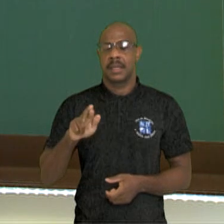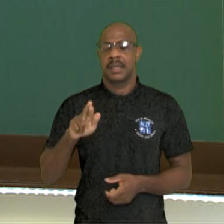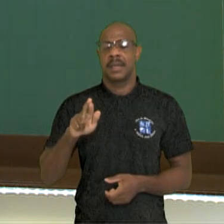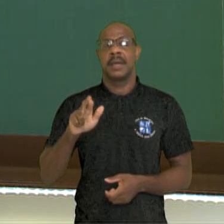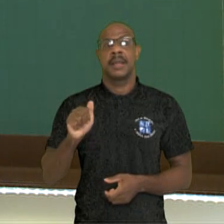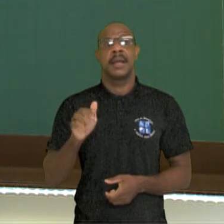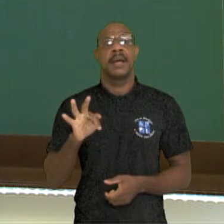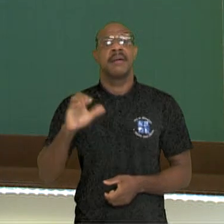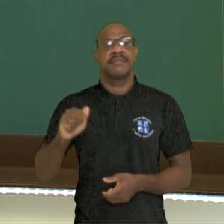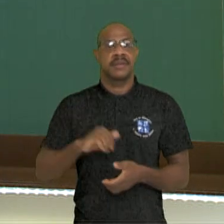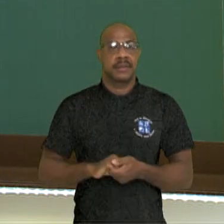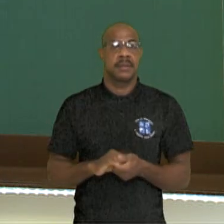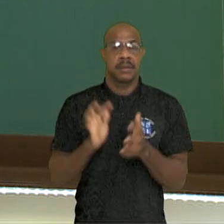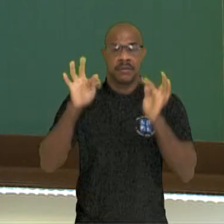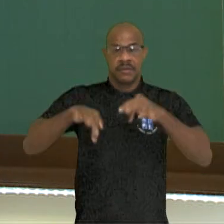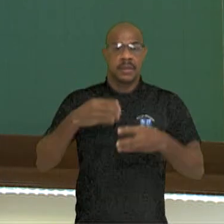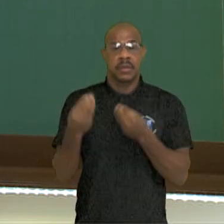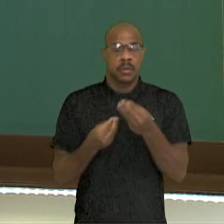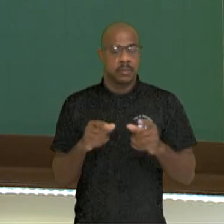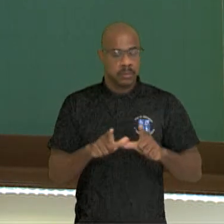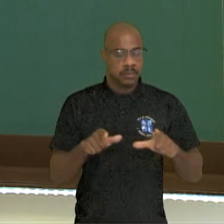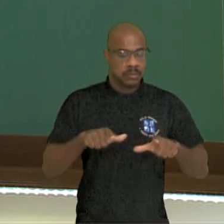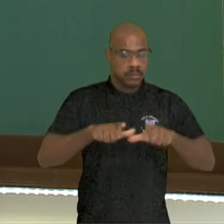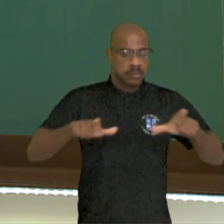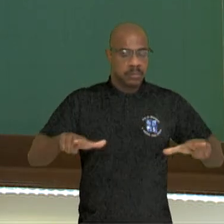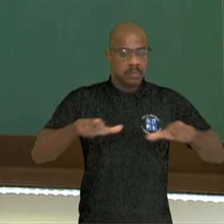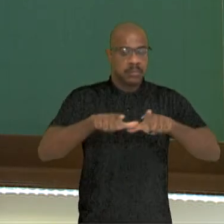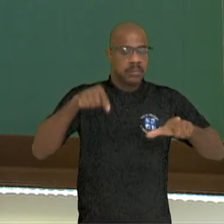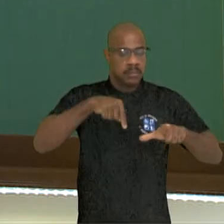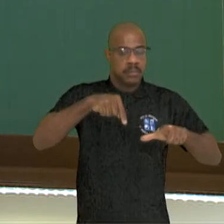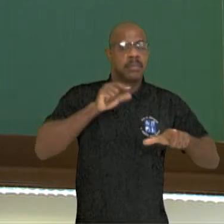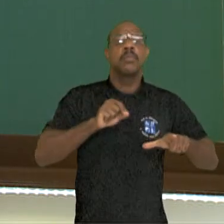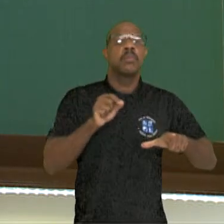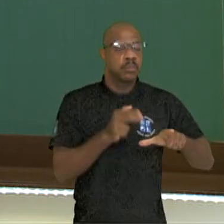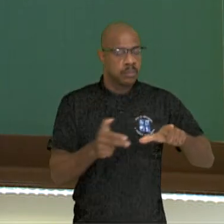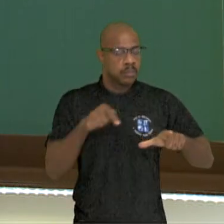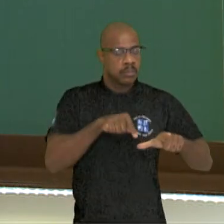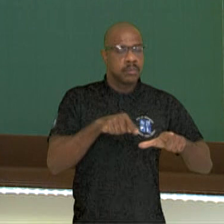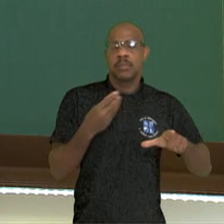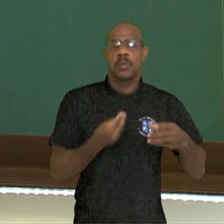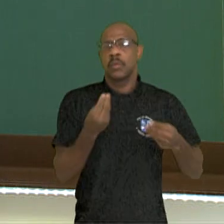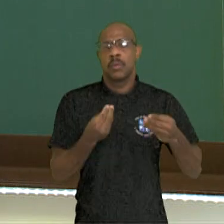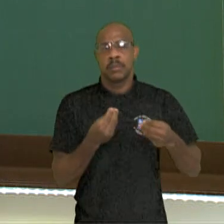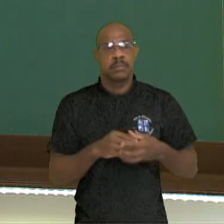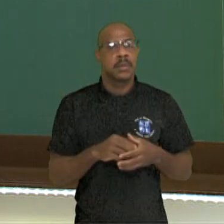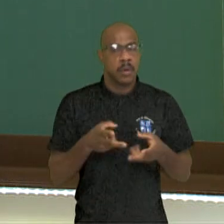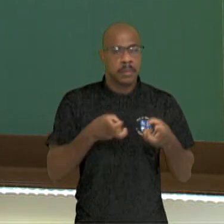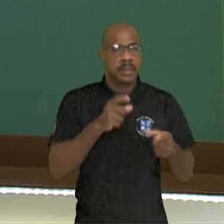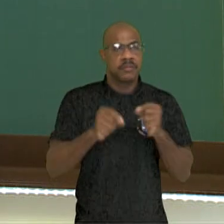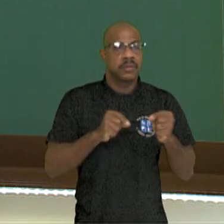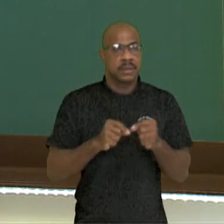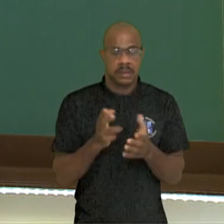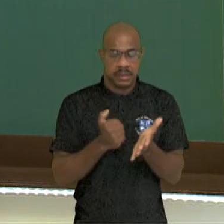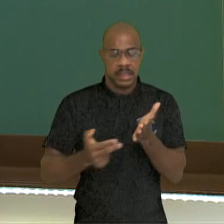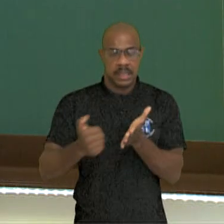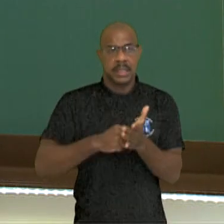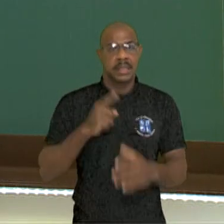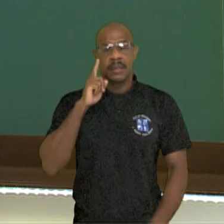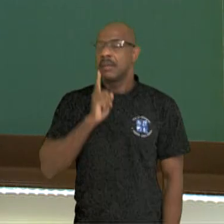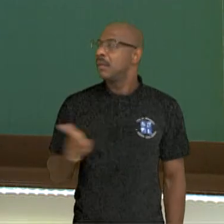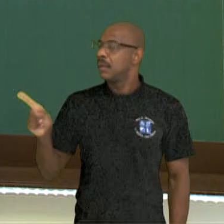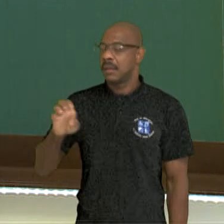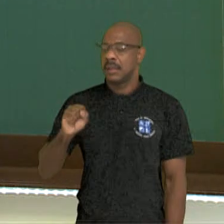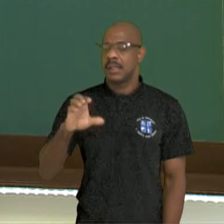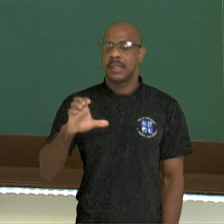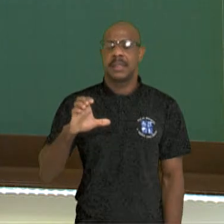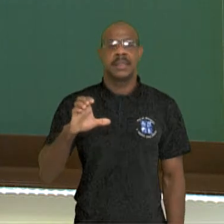um determinado intervalo no mapa vai valer na realidade, a partir da observação deste desenho aqui, que é a